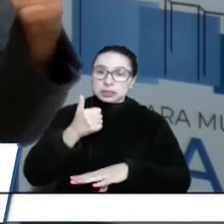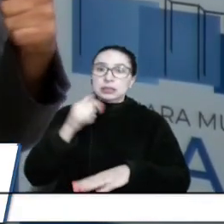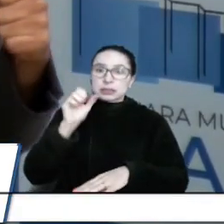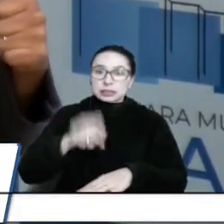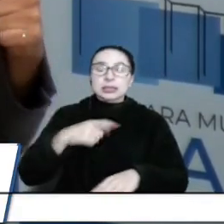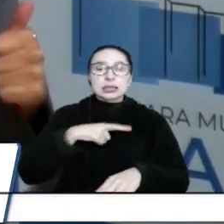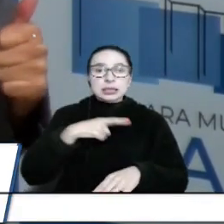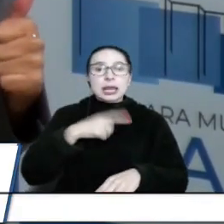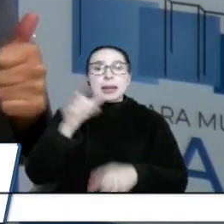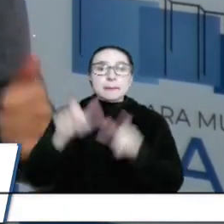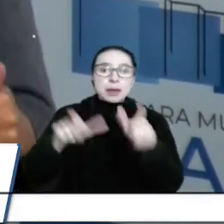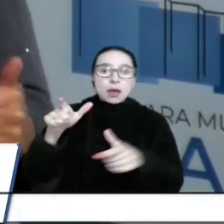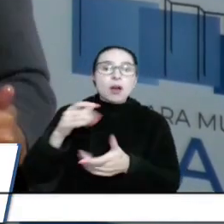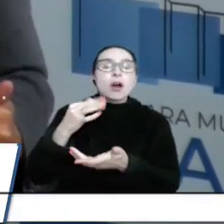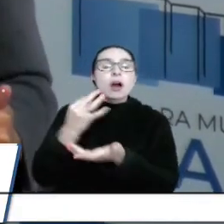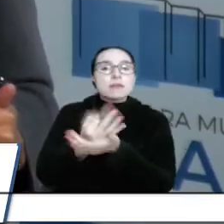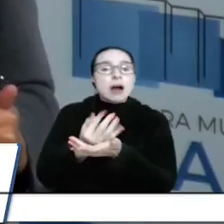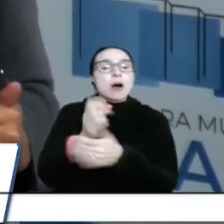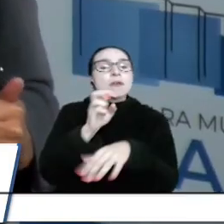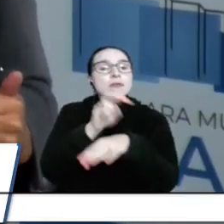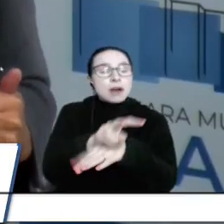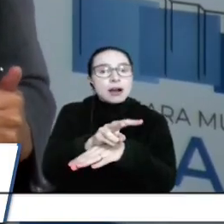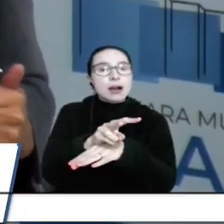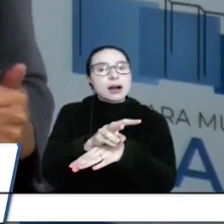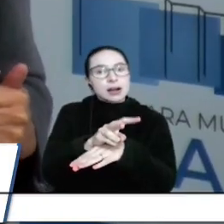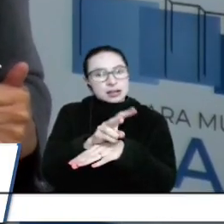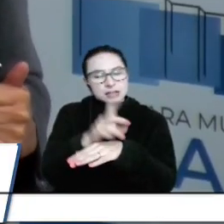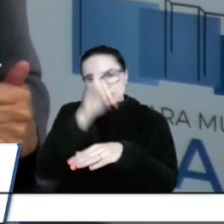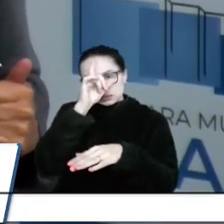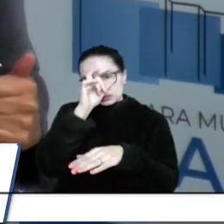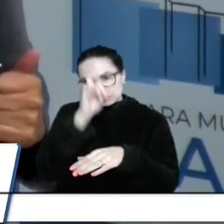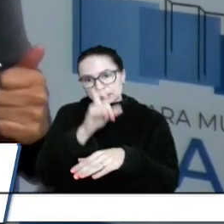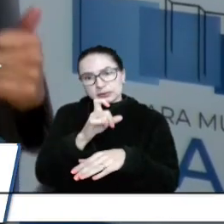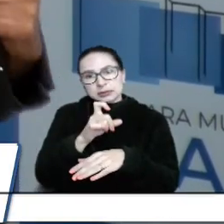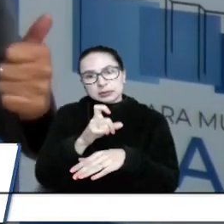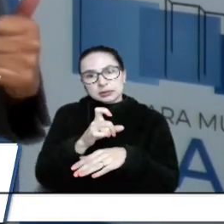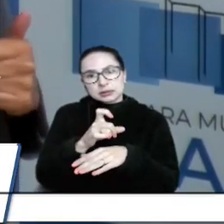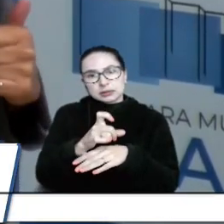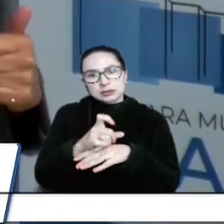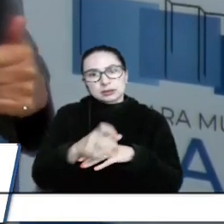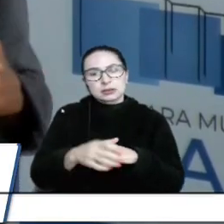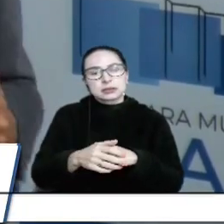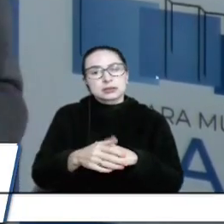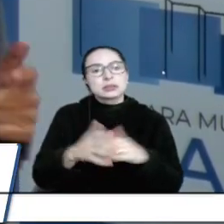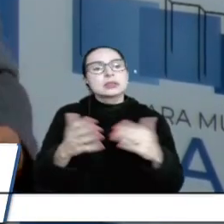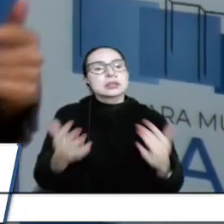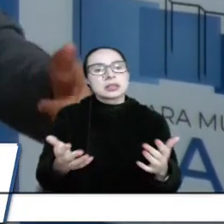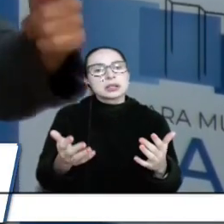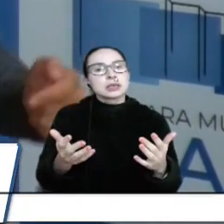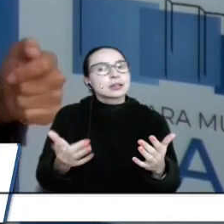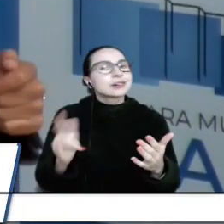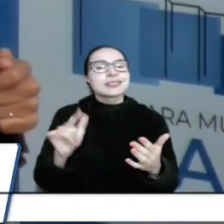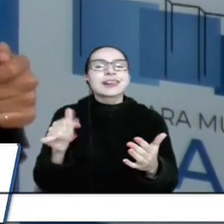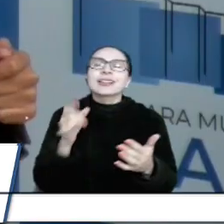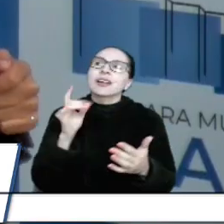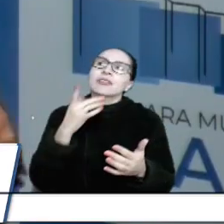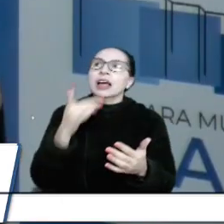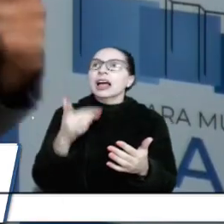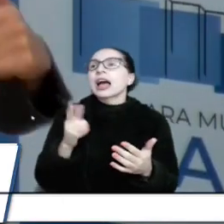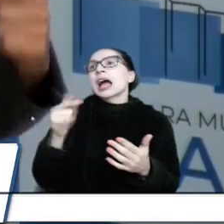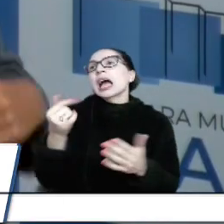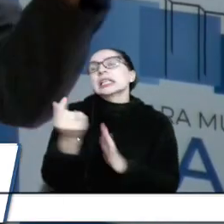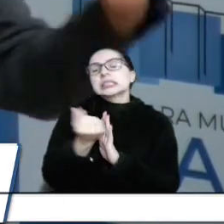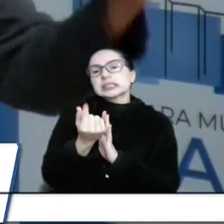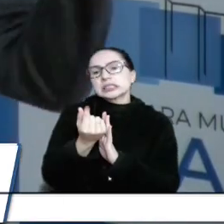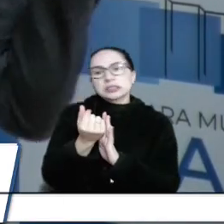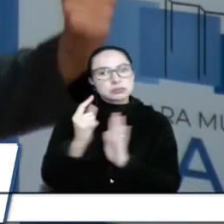gente faltando vaga na Santa Casa, e aí não é só falar assim questão de dinheiro, porque